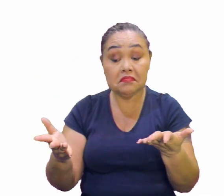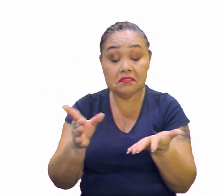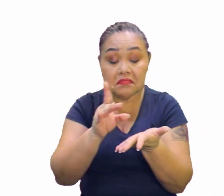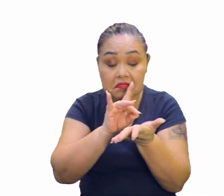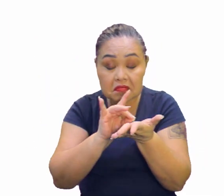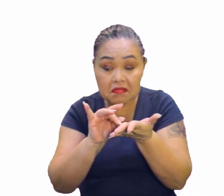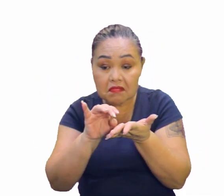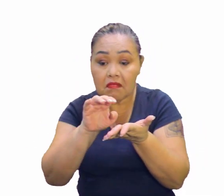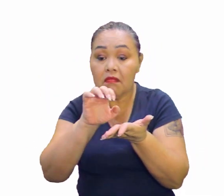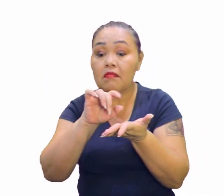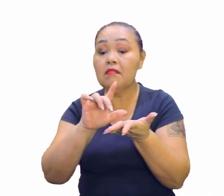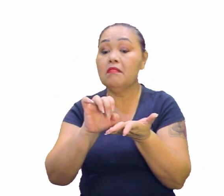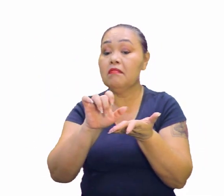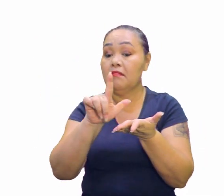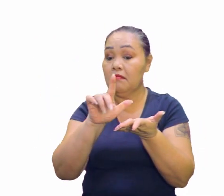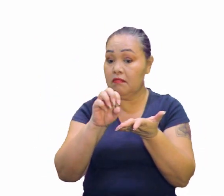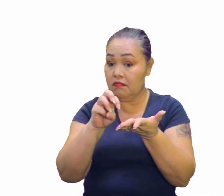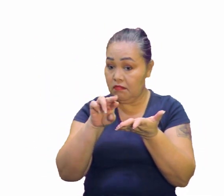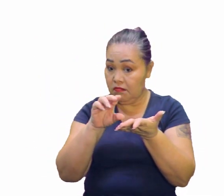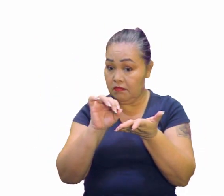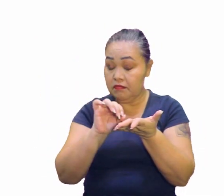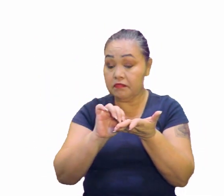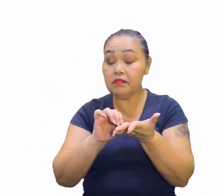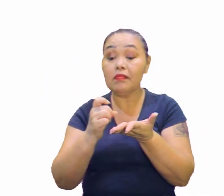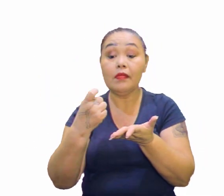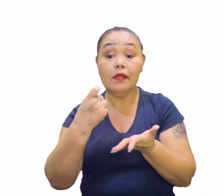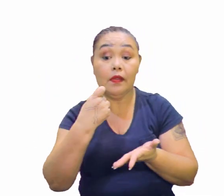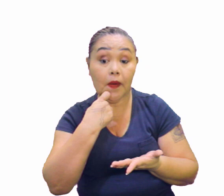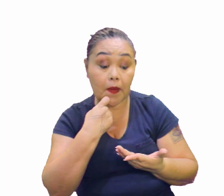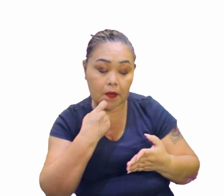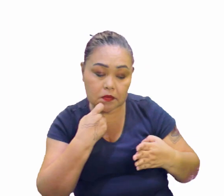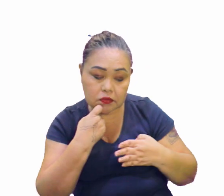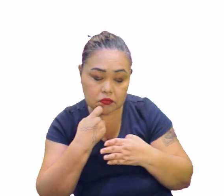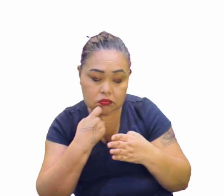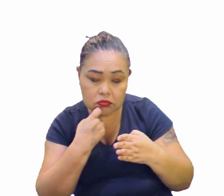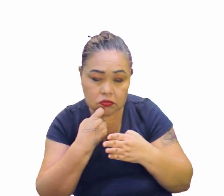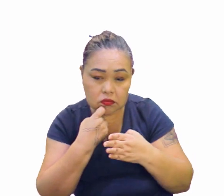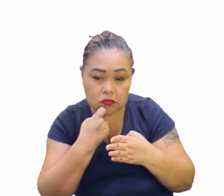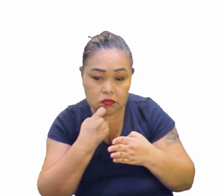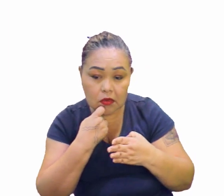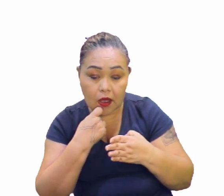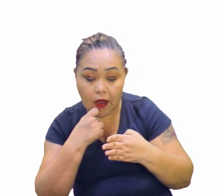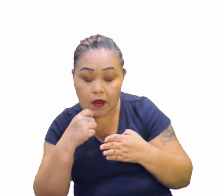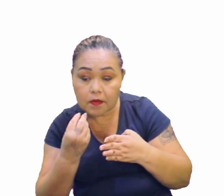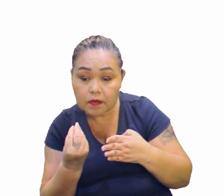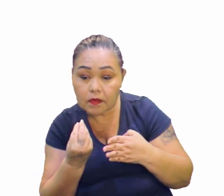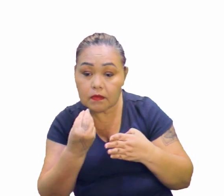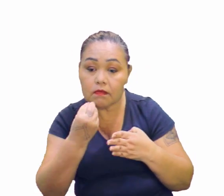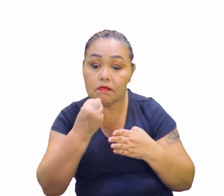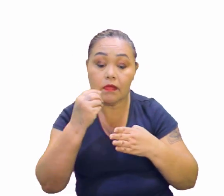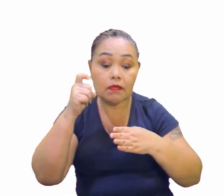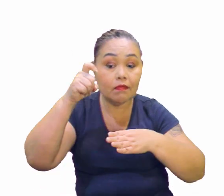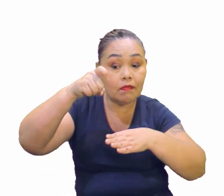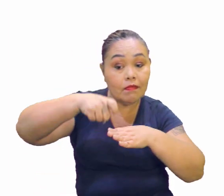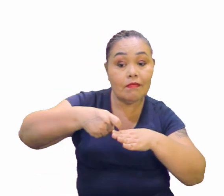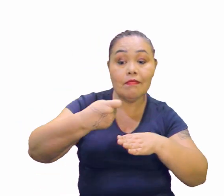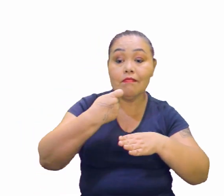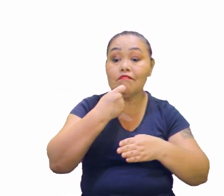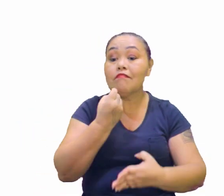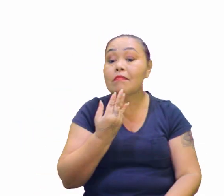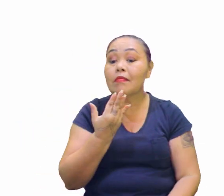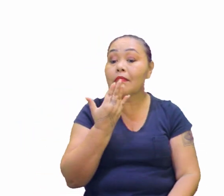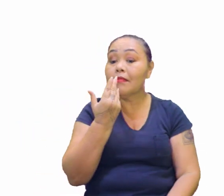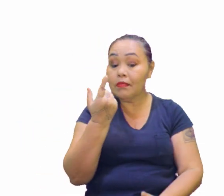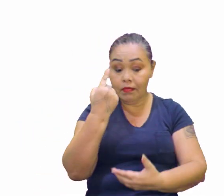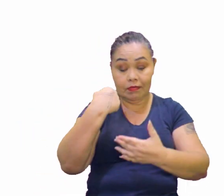Obviamente, se joga no rio, o peixe fica lá e depois alguém vai pescar o peixe para comer e vai